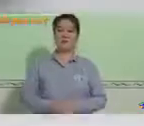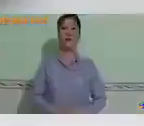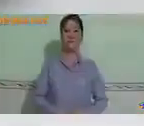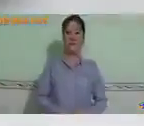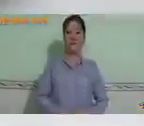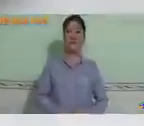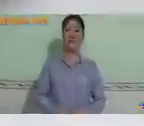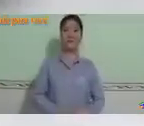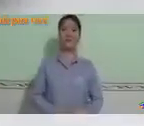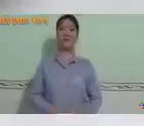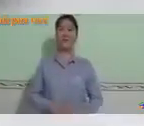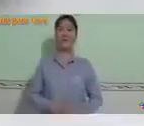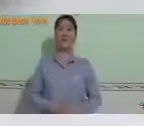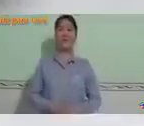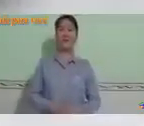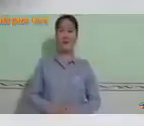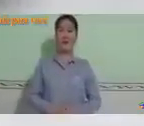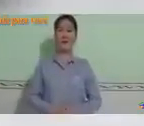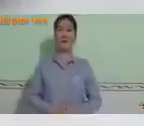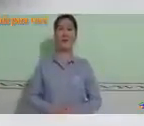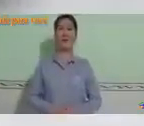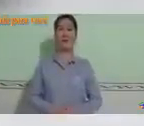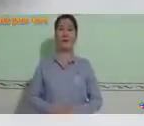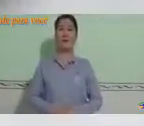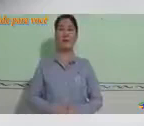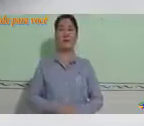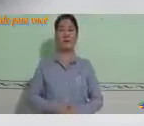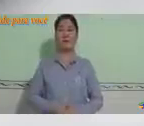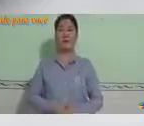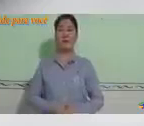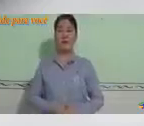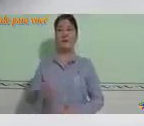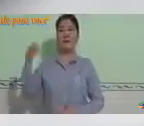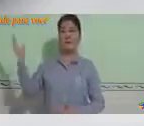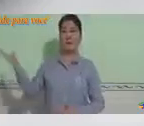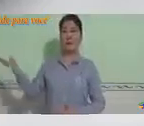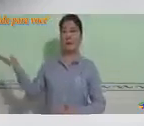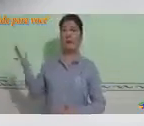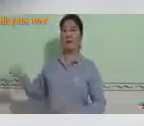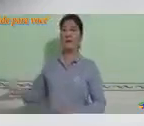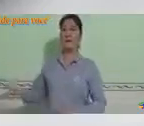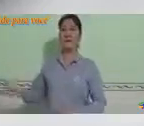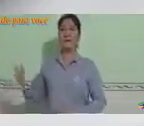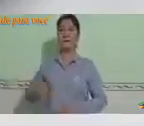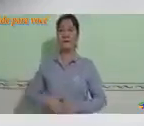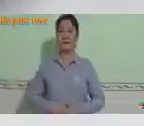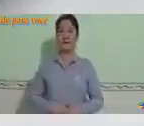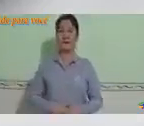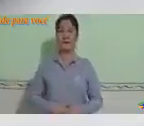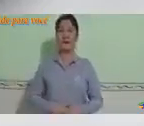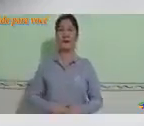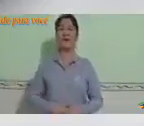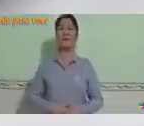FEITOTRATAMNTO. Tratamento para tendinite na pata de ganso, é muito parecido com o tratamento da bursita no joelho,